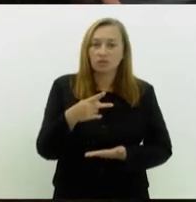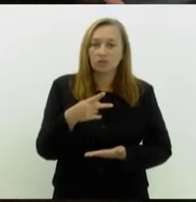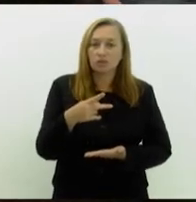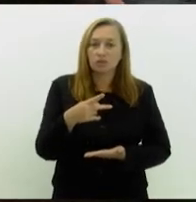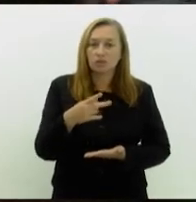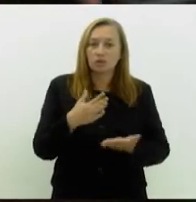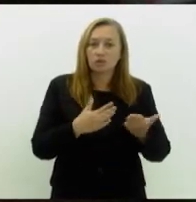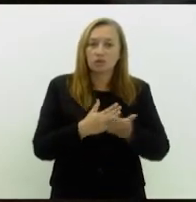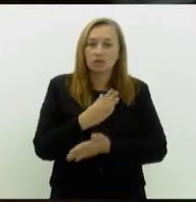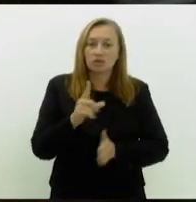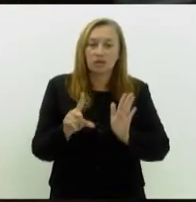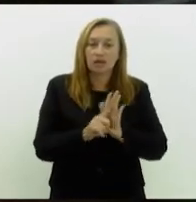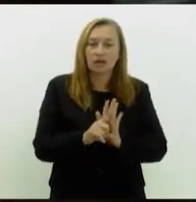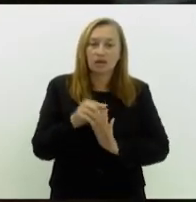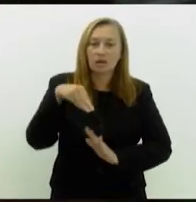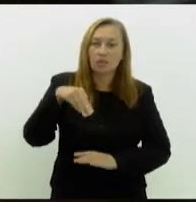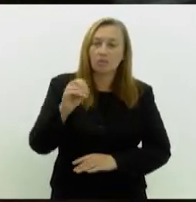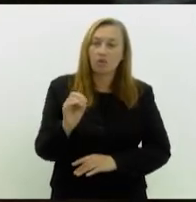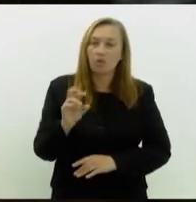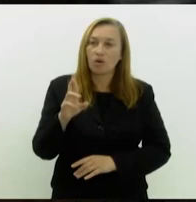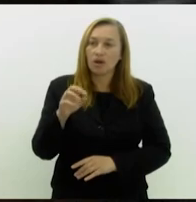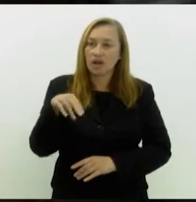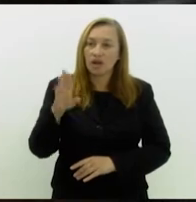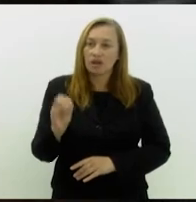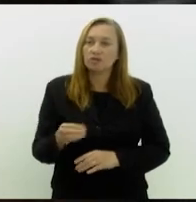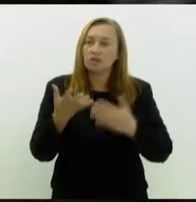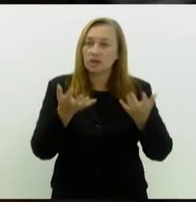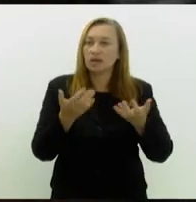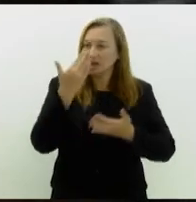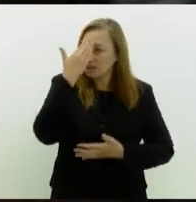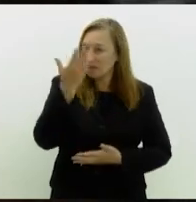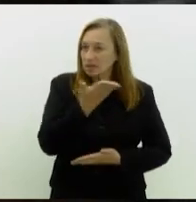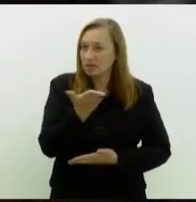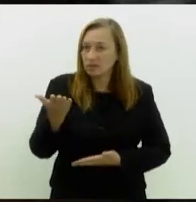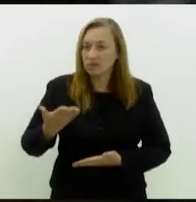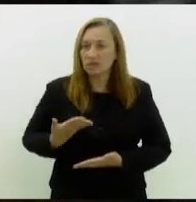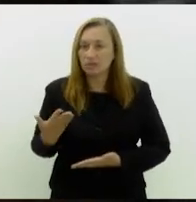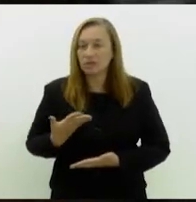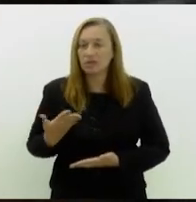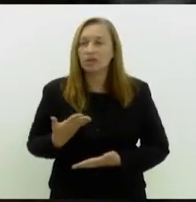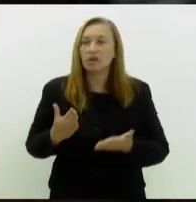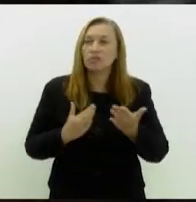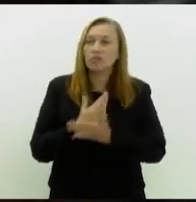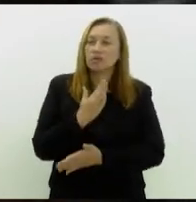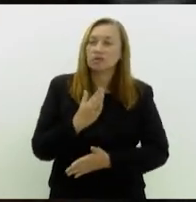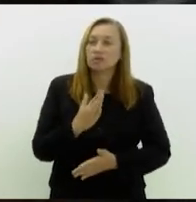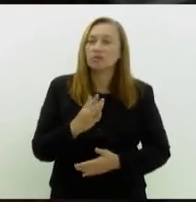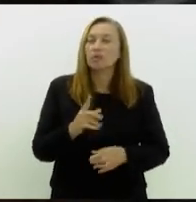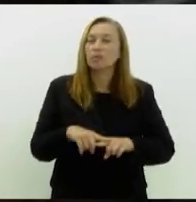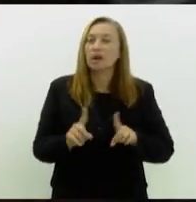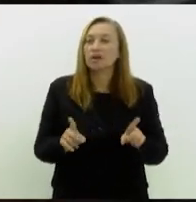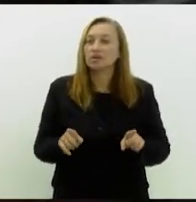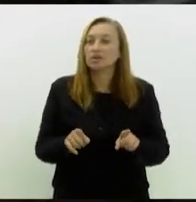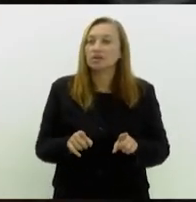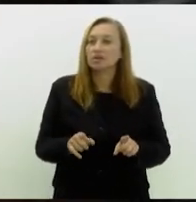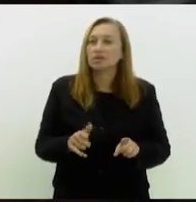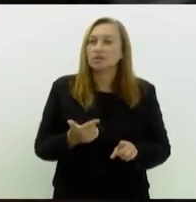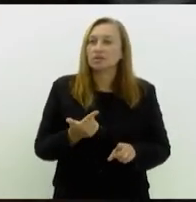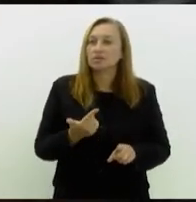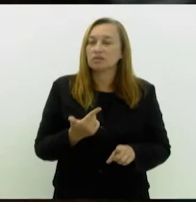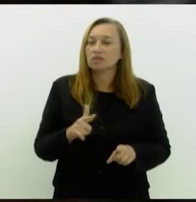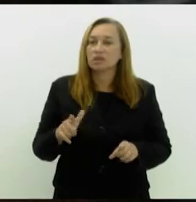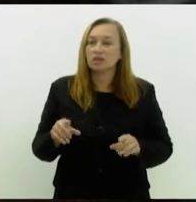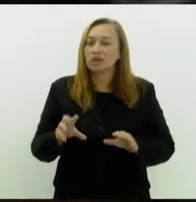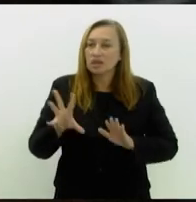a aprovação da Lei Moreno então quero agradecer aqui a todos os colegas não só a aprovação mas não terem colocado